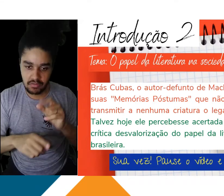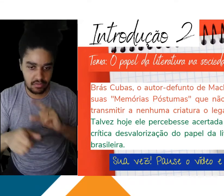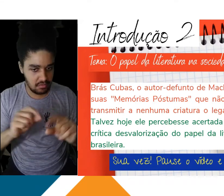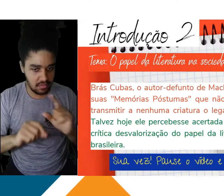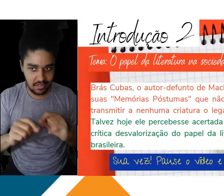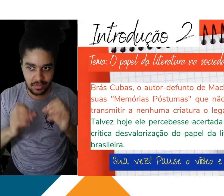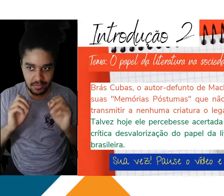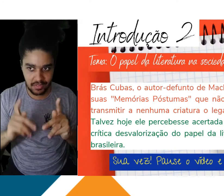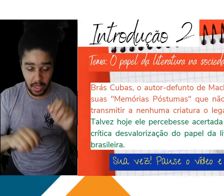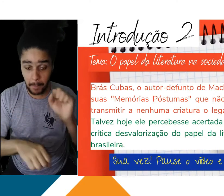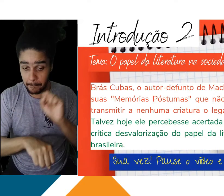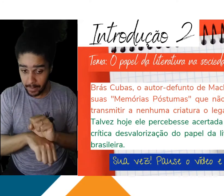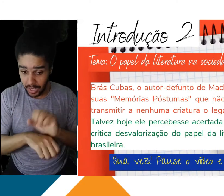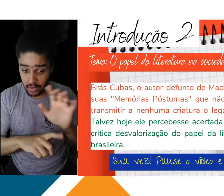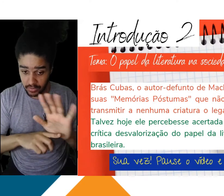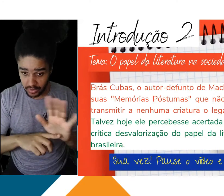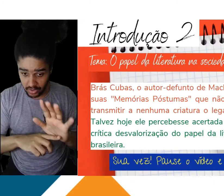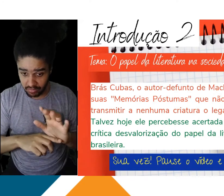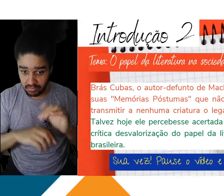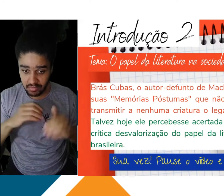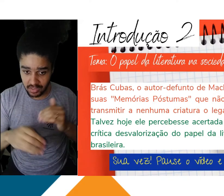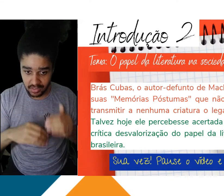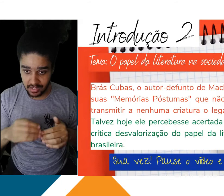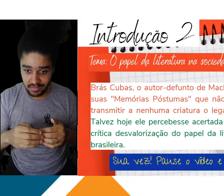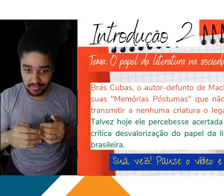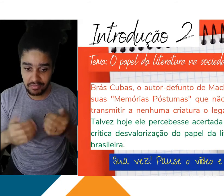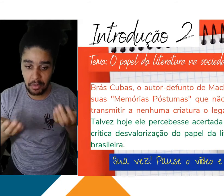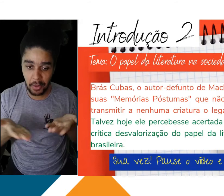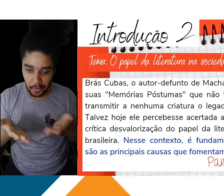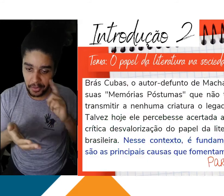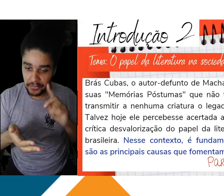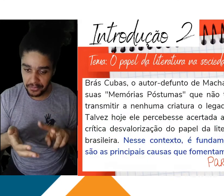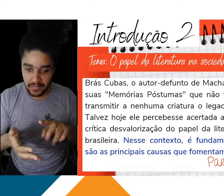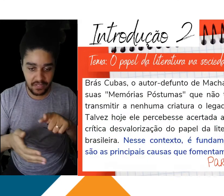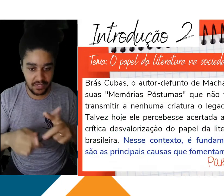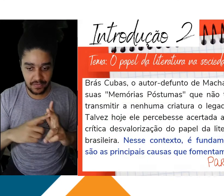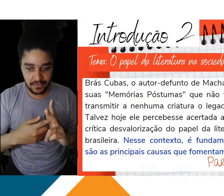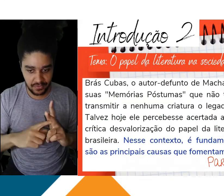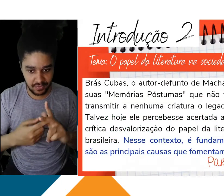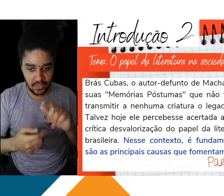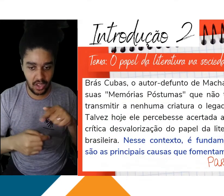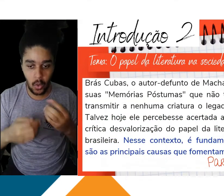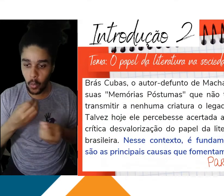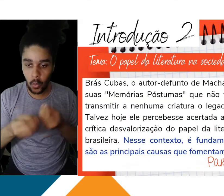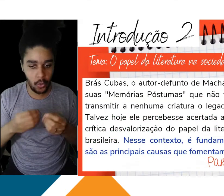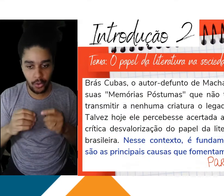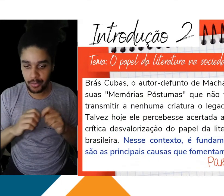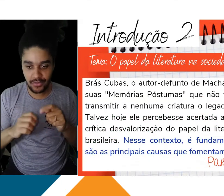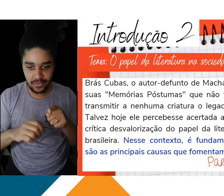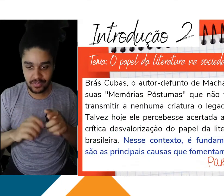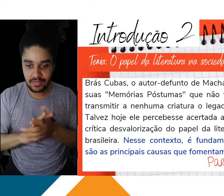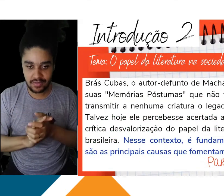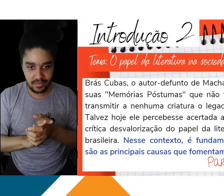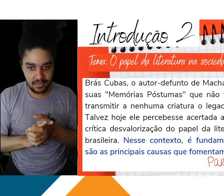que vocês gostariam de adotar. Tudo bem? Pausou o vídeo? Beleza? Vamos dar uma olhada. Olha uma correção que eu